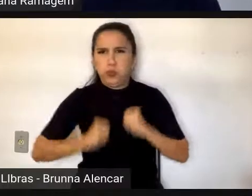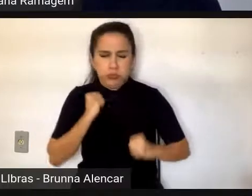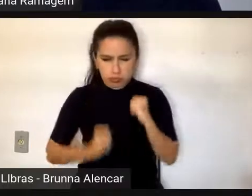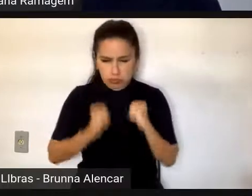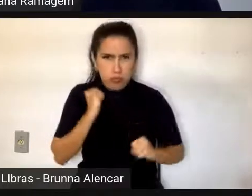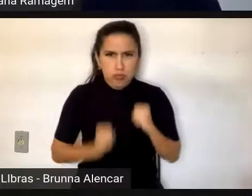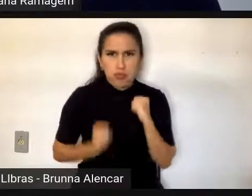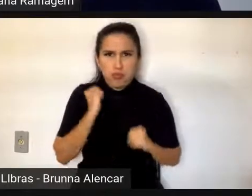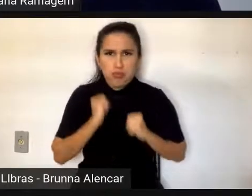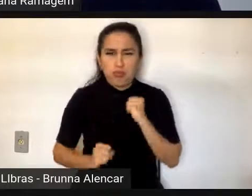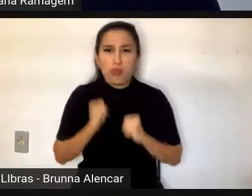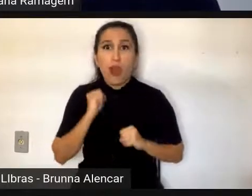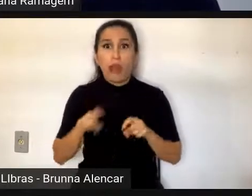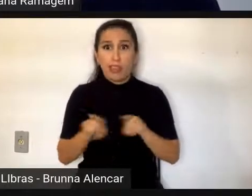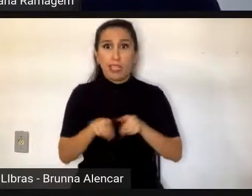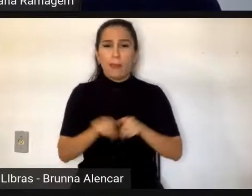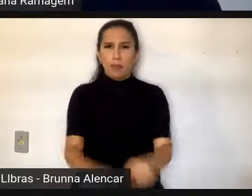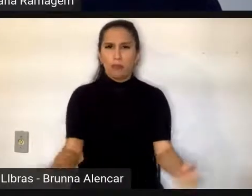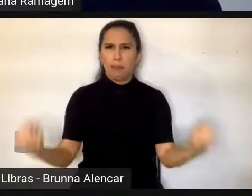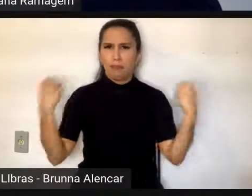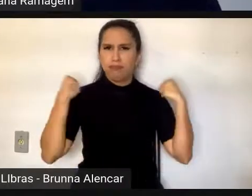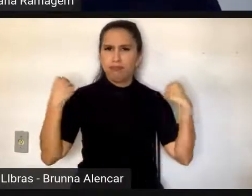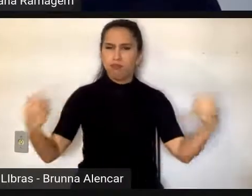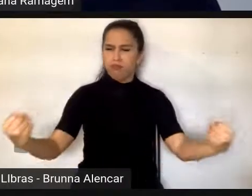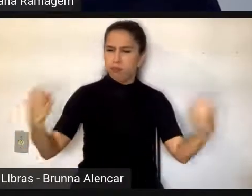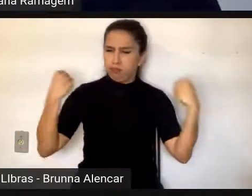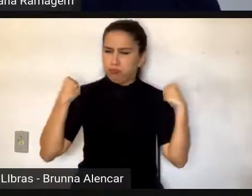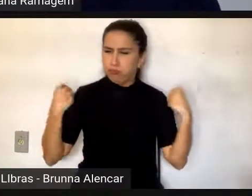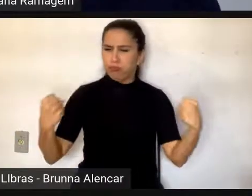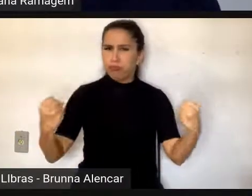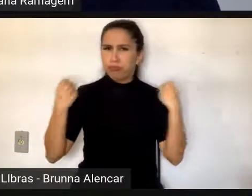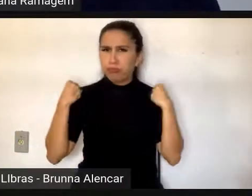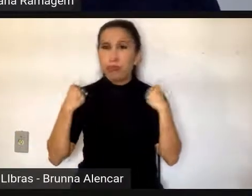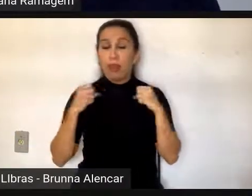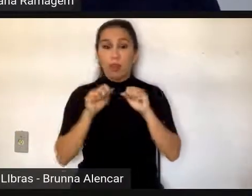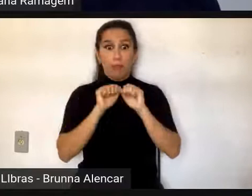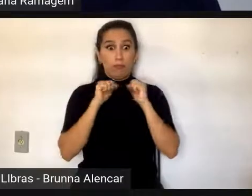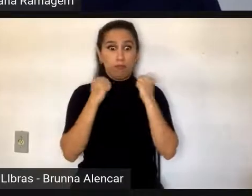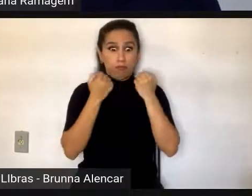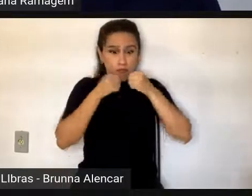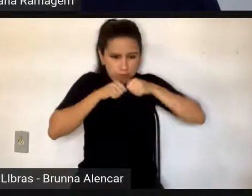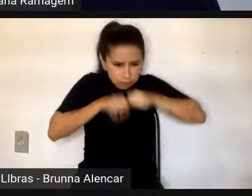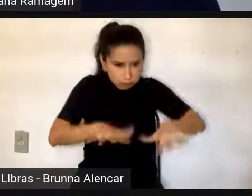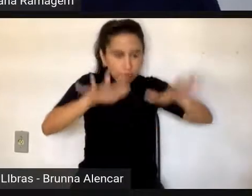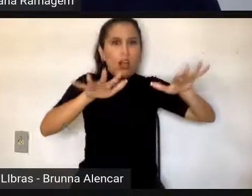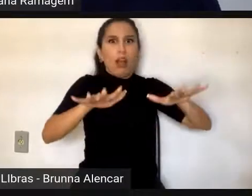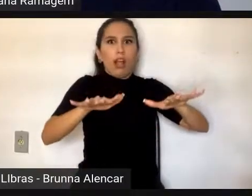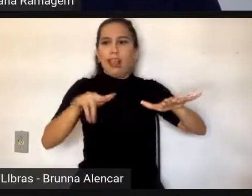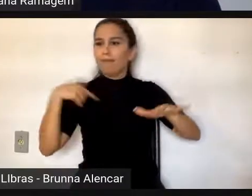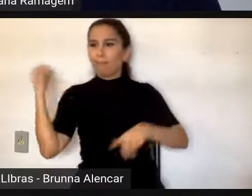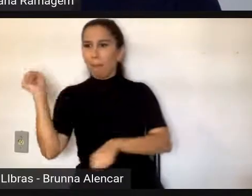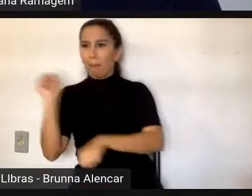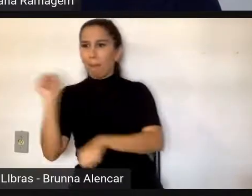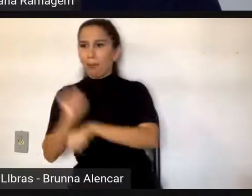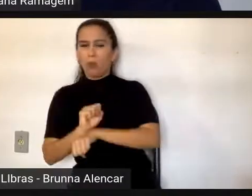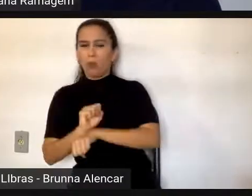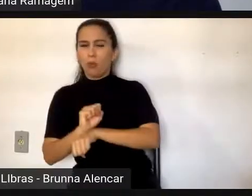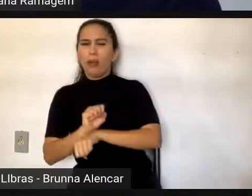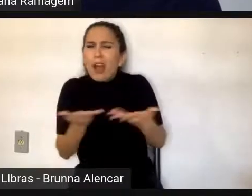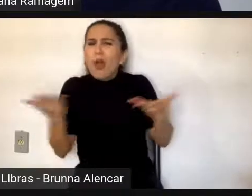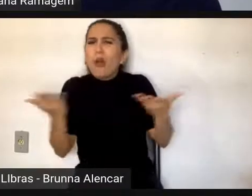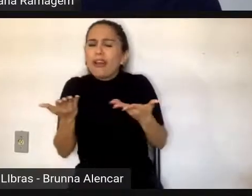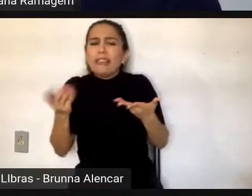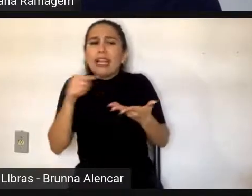só correndo. Aí ela quer saber se ela precisa fazer musculação e quantas vezes ela deveria fazer musculação.